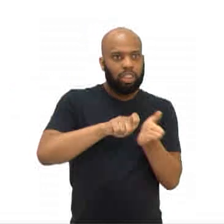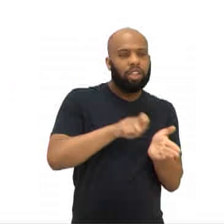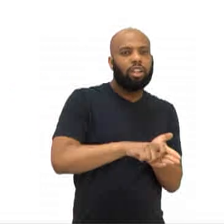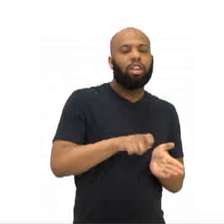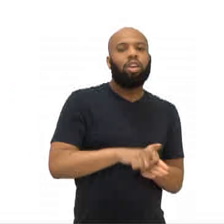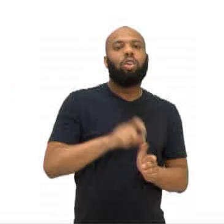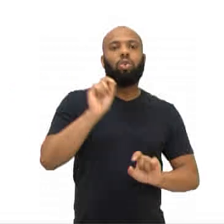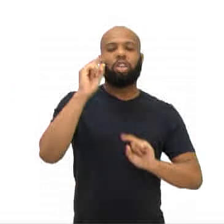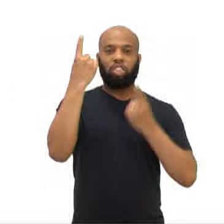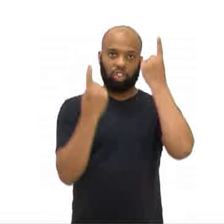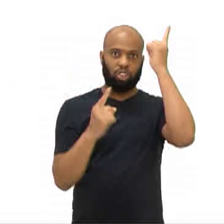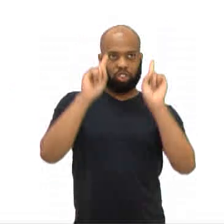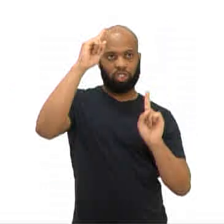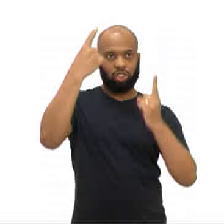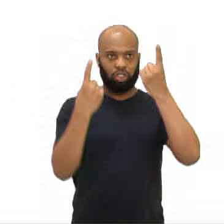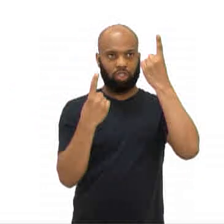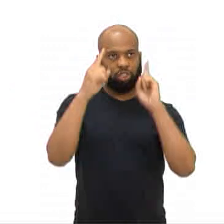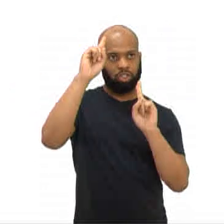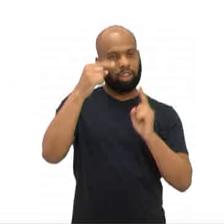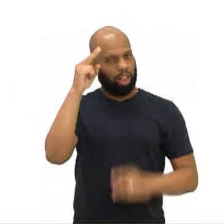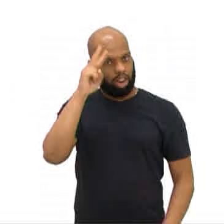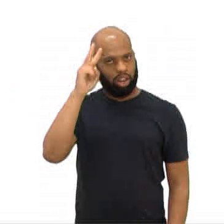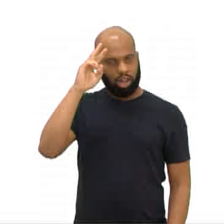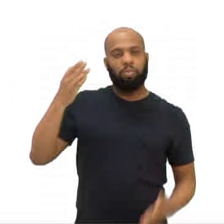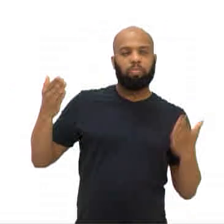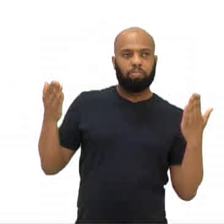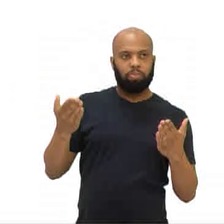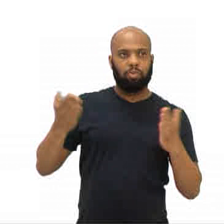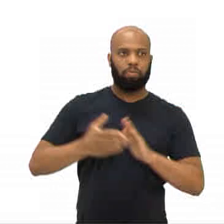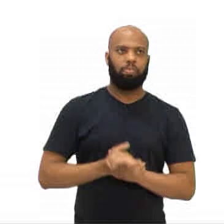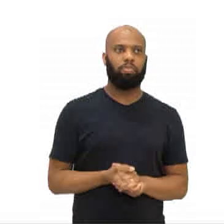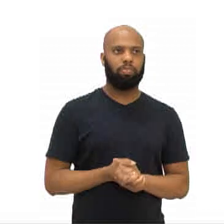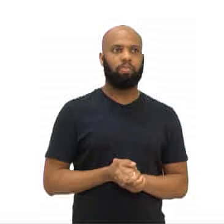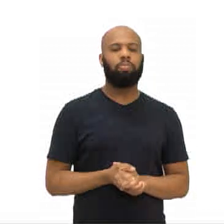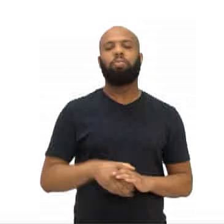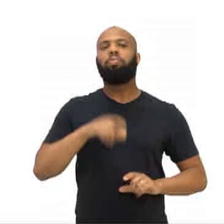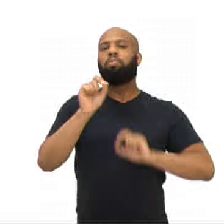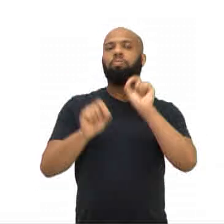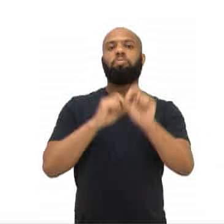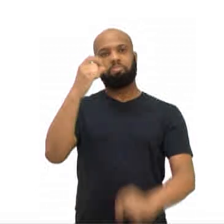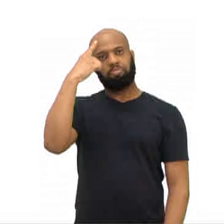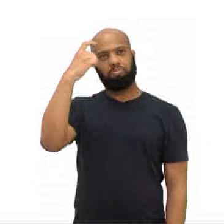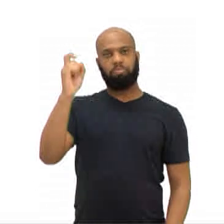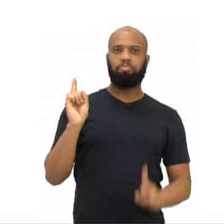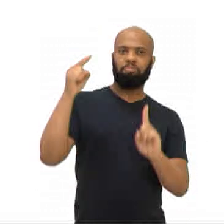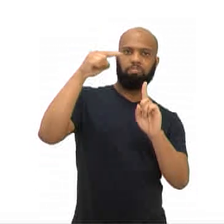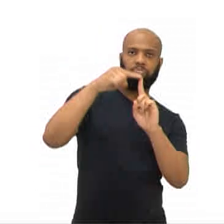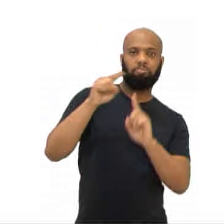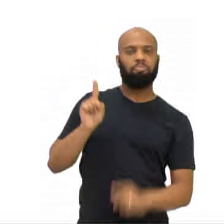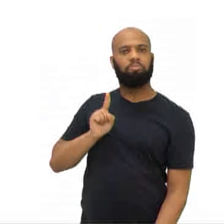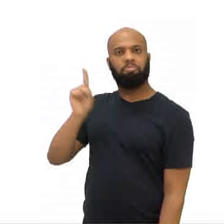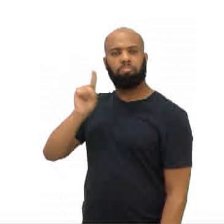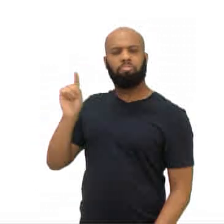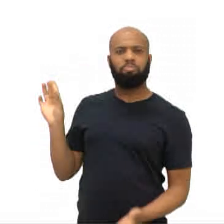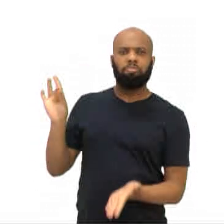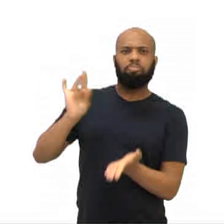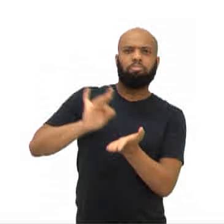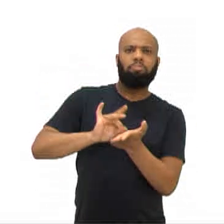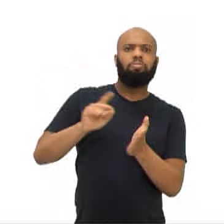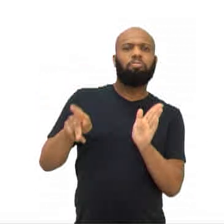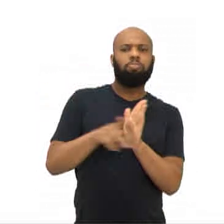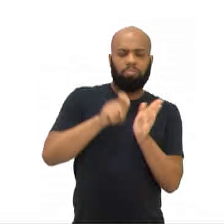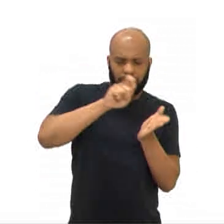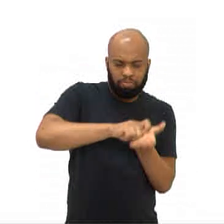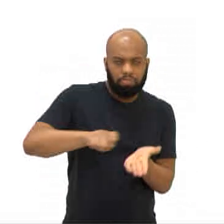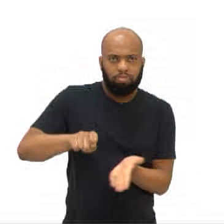chileno Pepo. ¿Os acordáis deste personagem? Então, qual é a ideia? O oficial de